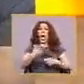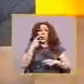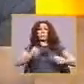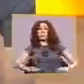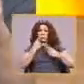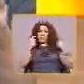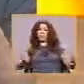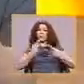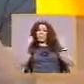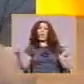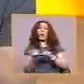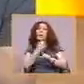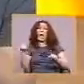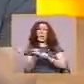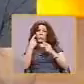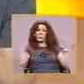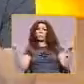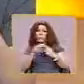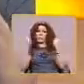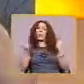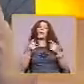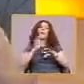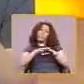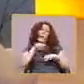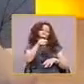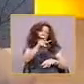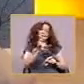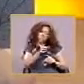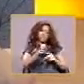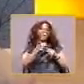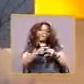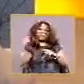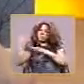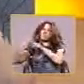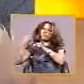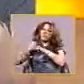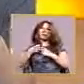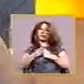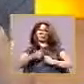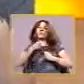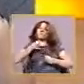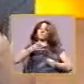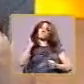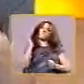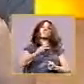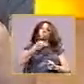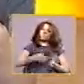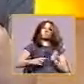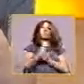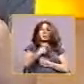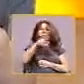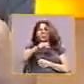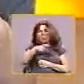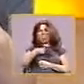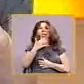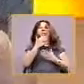desta luta que vem sendo feita ao longo dos tempos. É preciso também haver condições